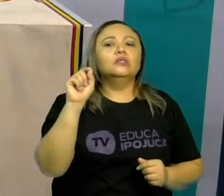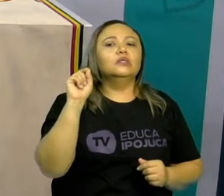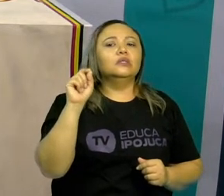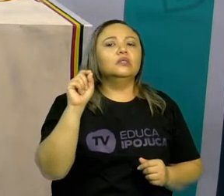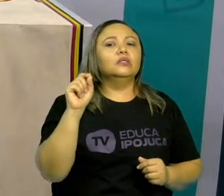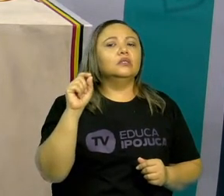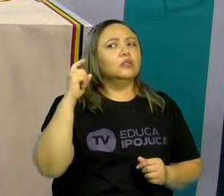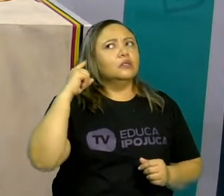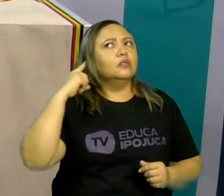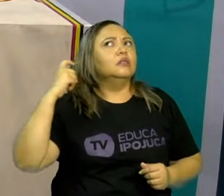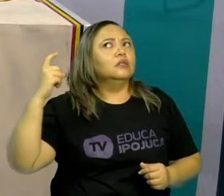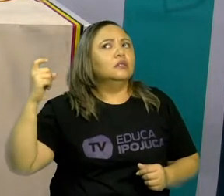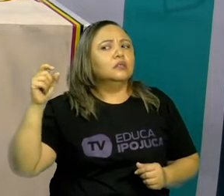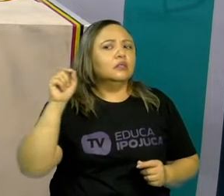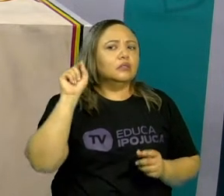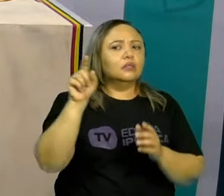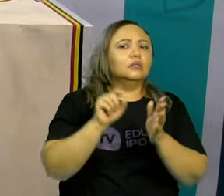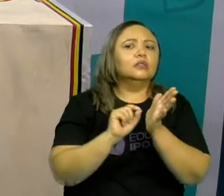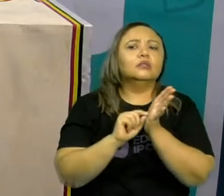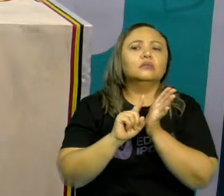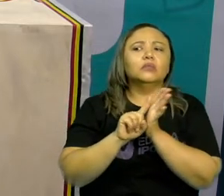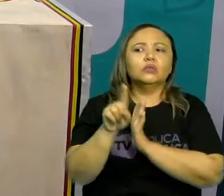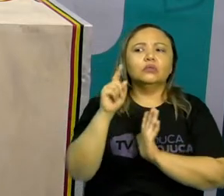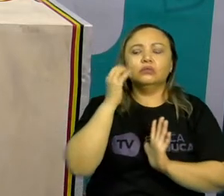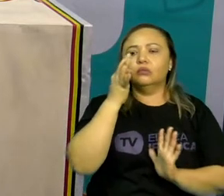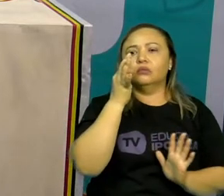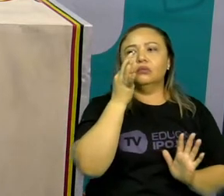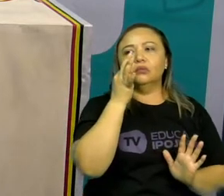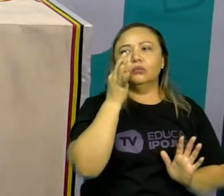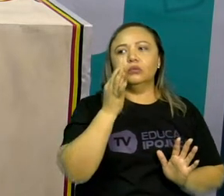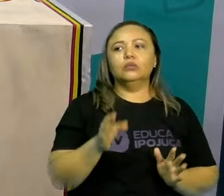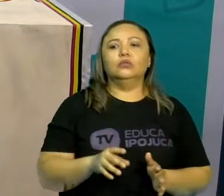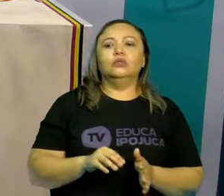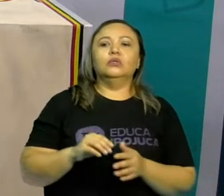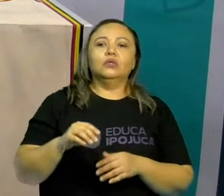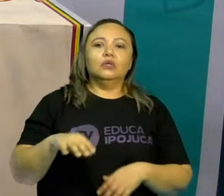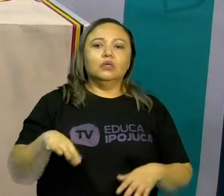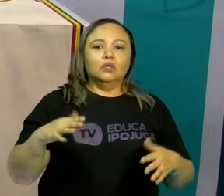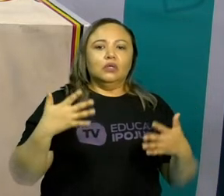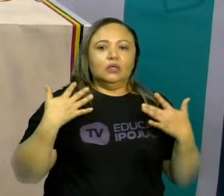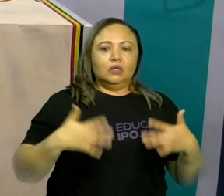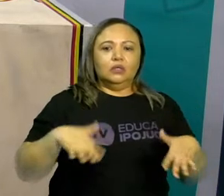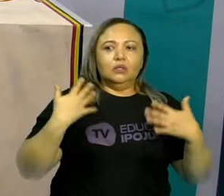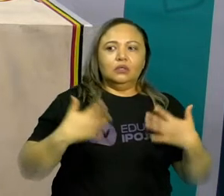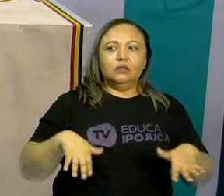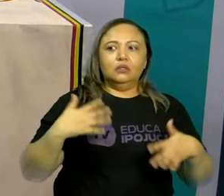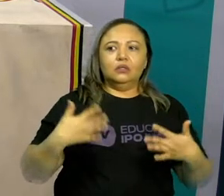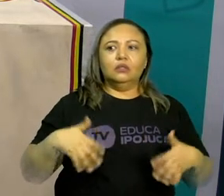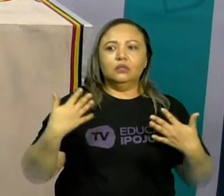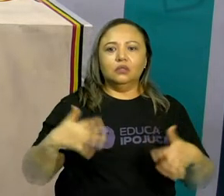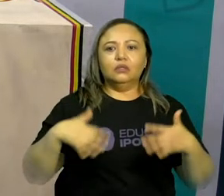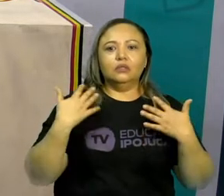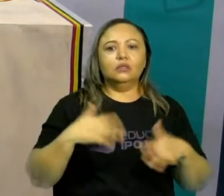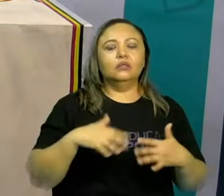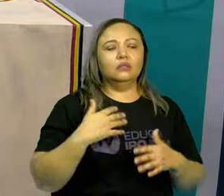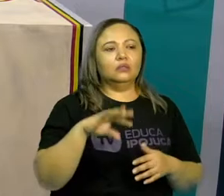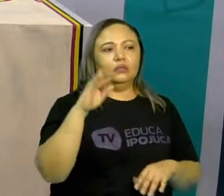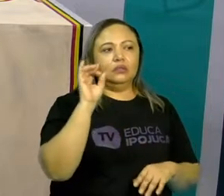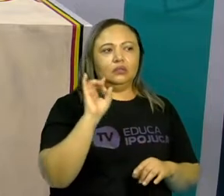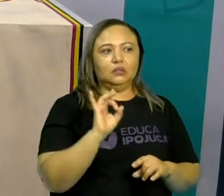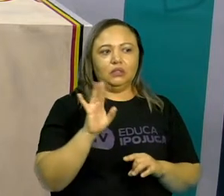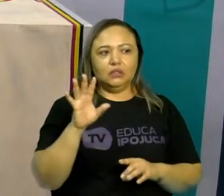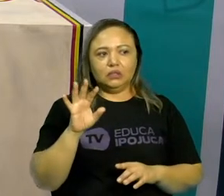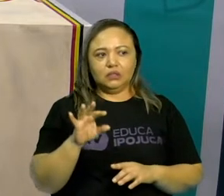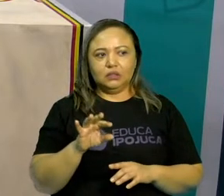que está aí assustado assustado todo assustado